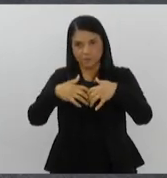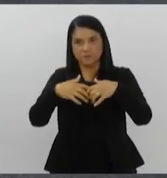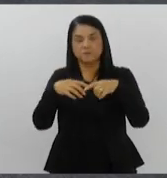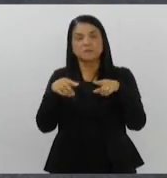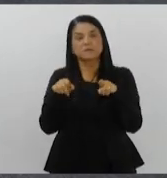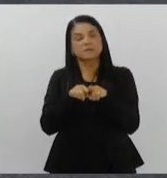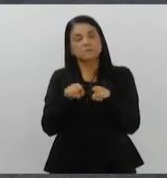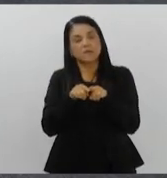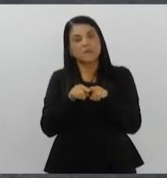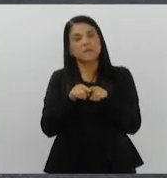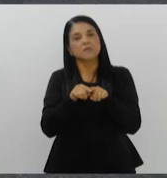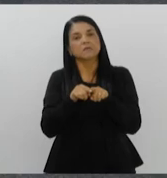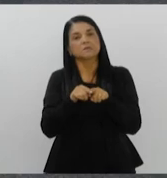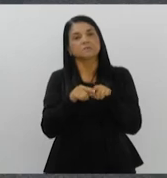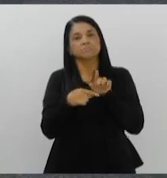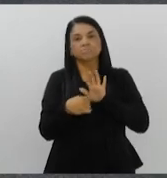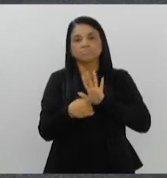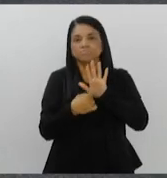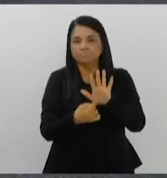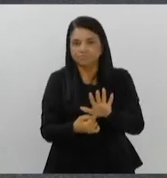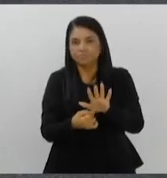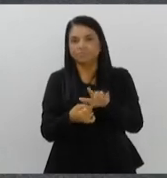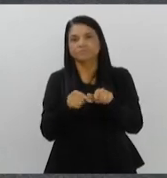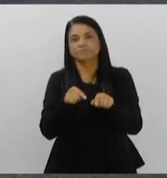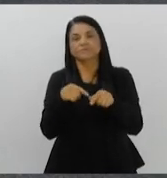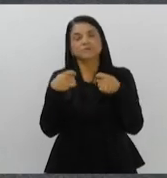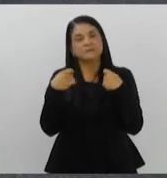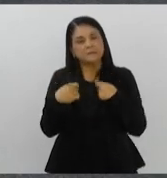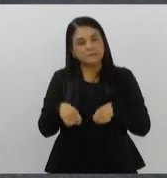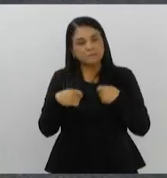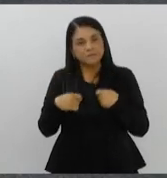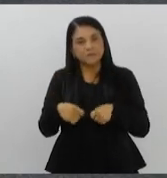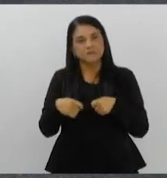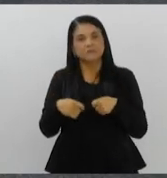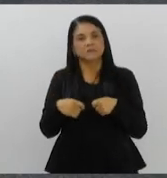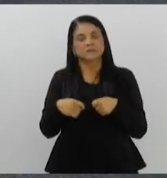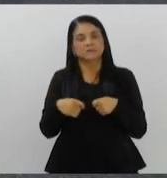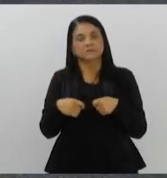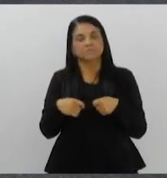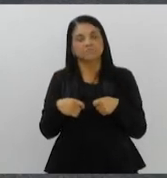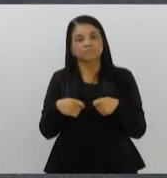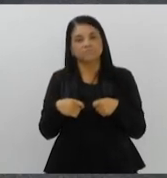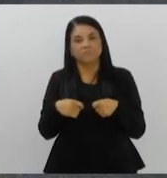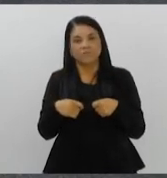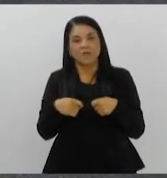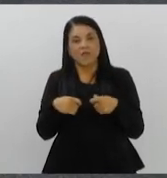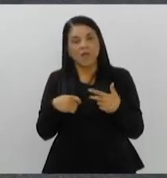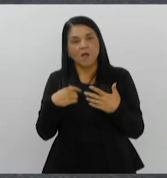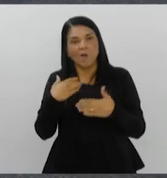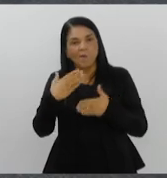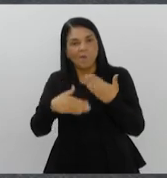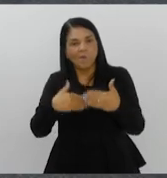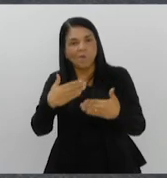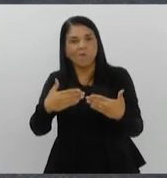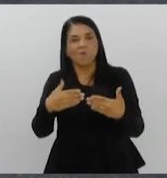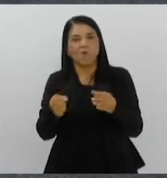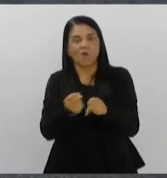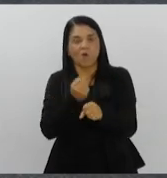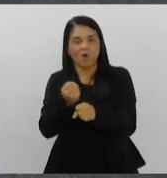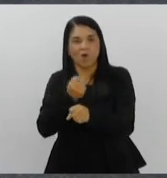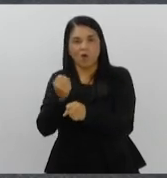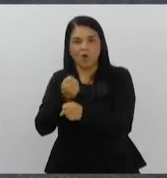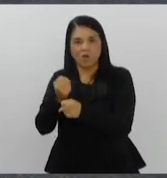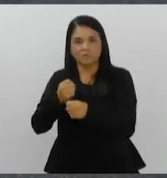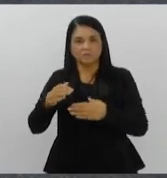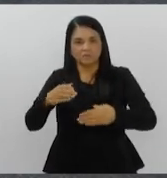também trazendo presente a questão da necessidade que eu vejo de nós termos a construção das cozinhas